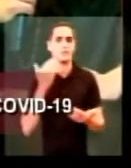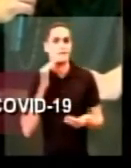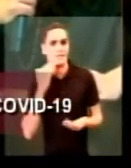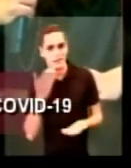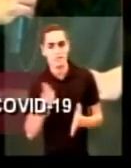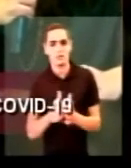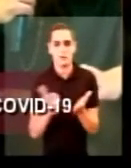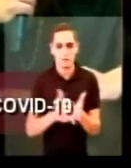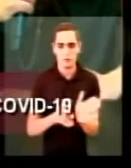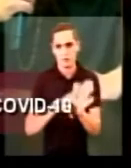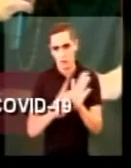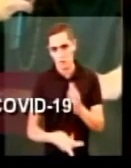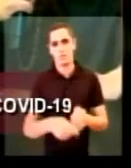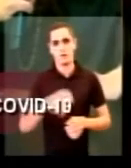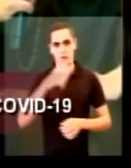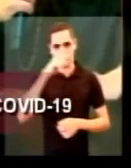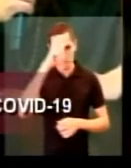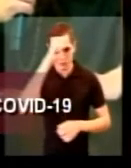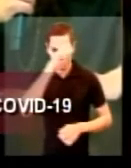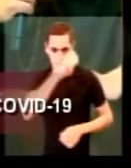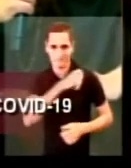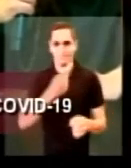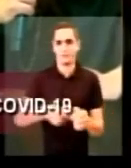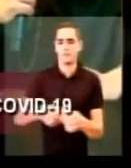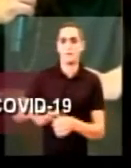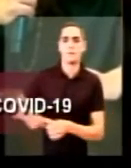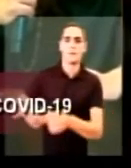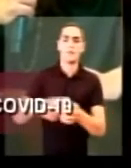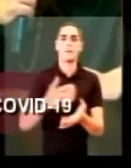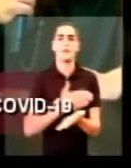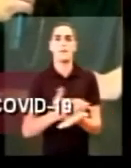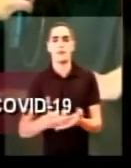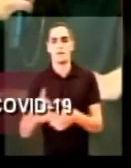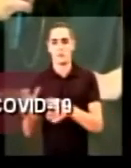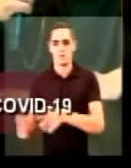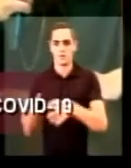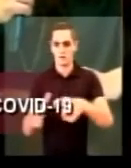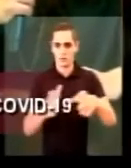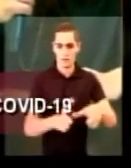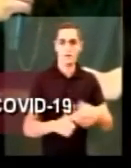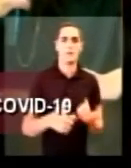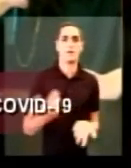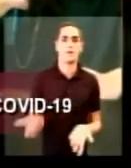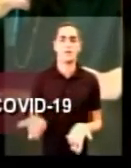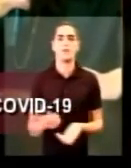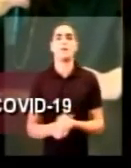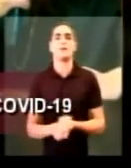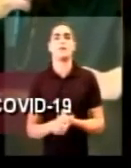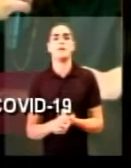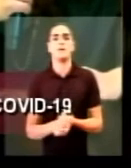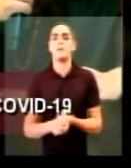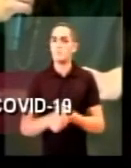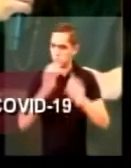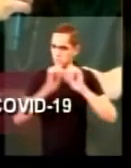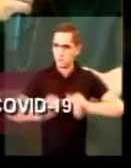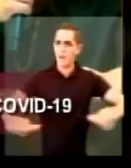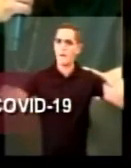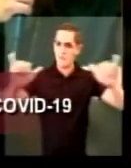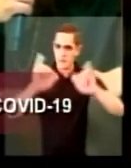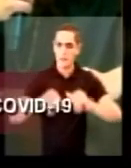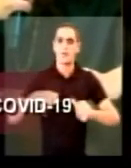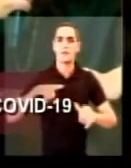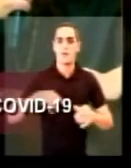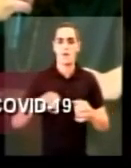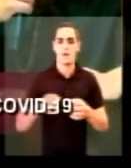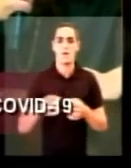nos núcleos da Esperança, da Santa Clara, Santa Catarina, Alvorada e Vila Azul. Vai ser divulgado isso por carro de som e através dos